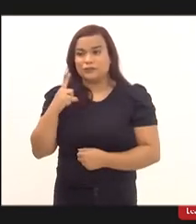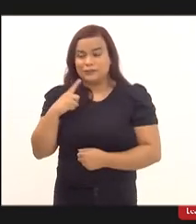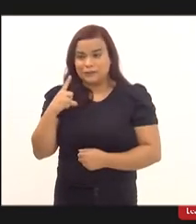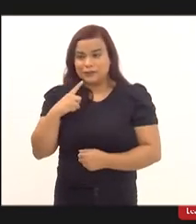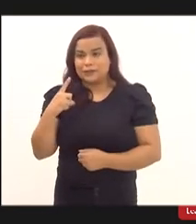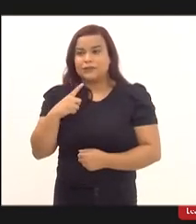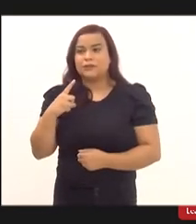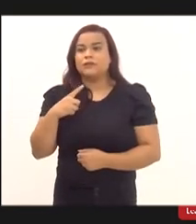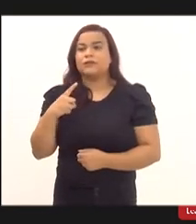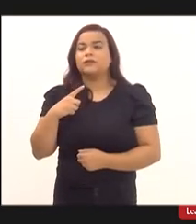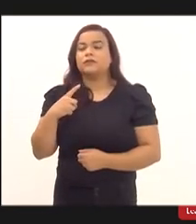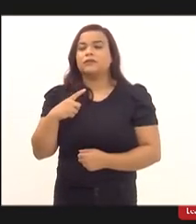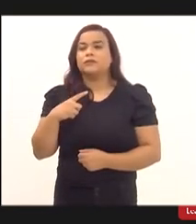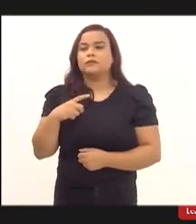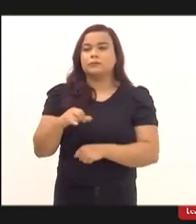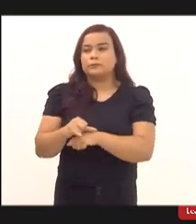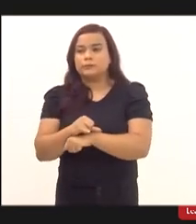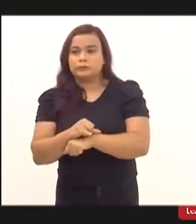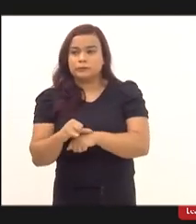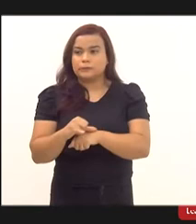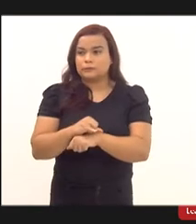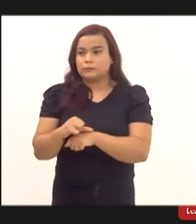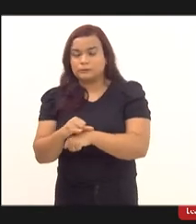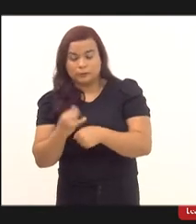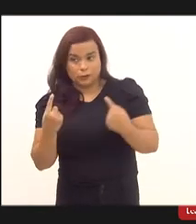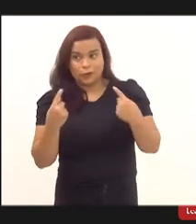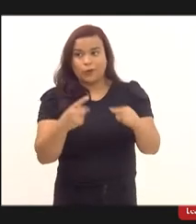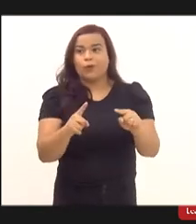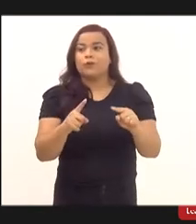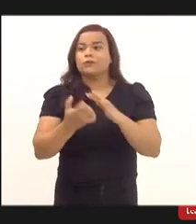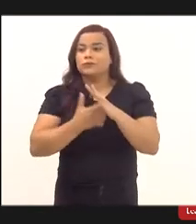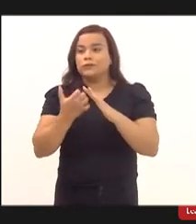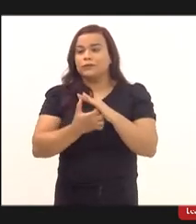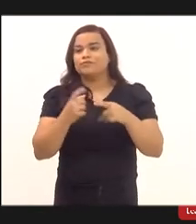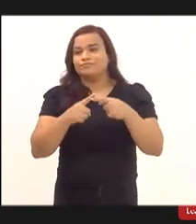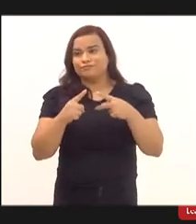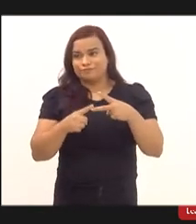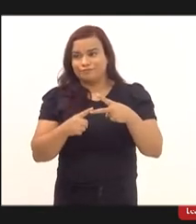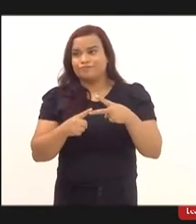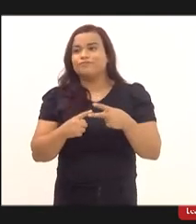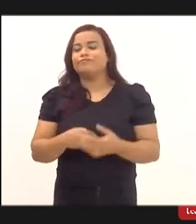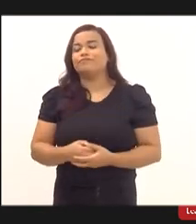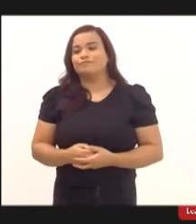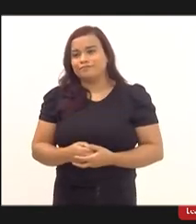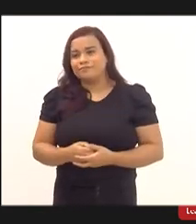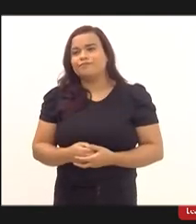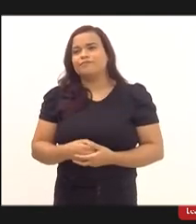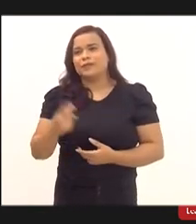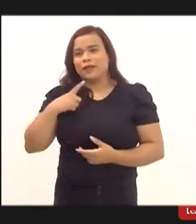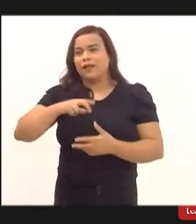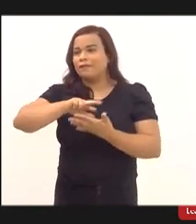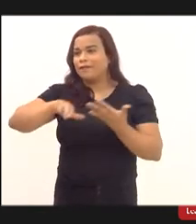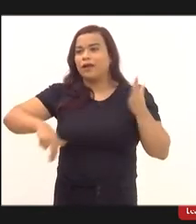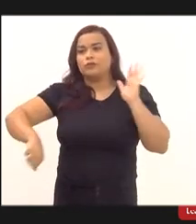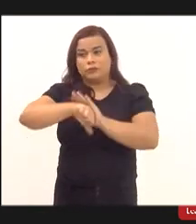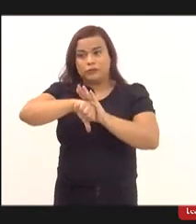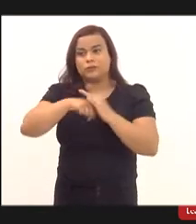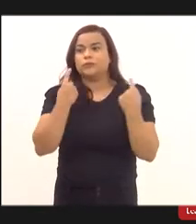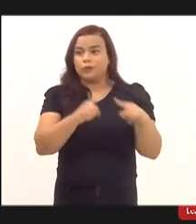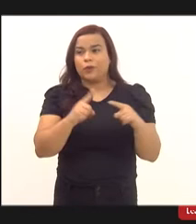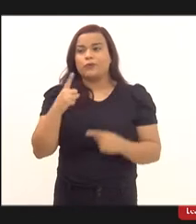perpetrados contra essas duas emissoras né outro crime estão sendo